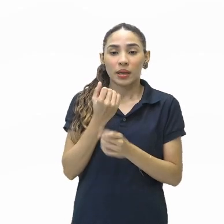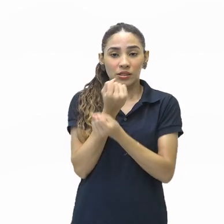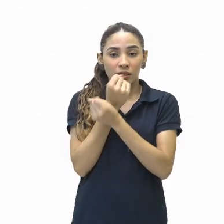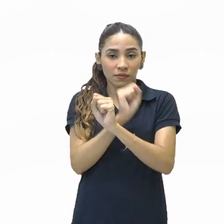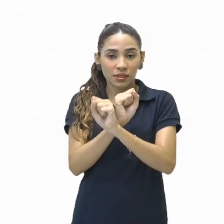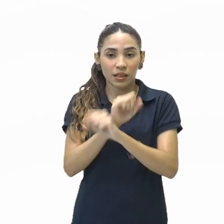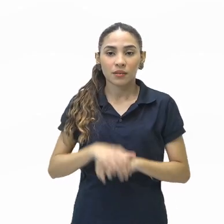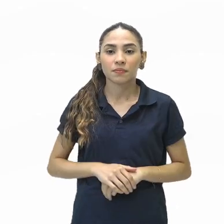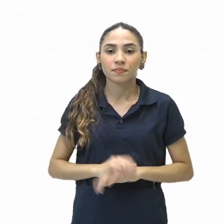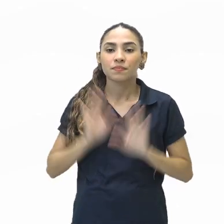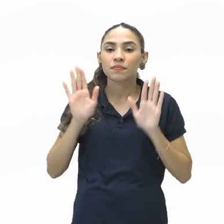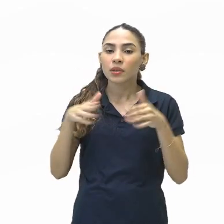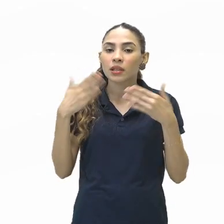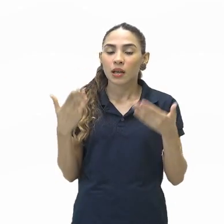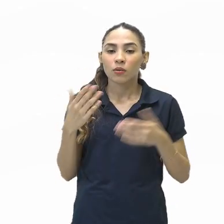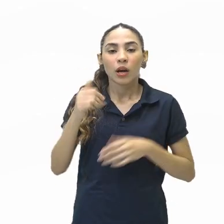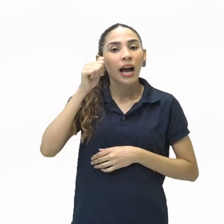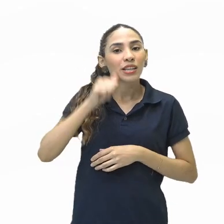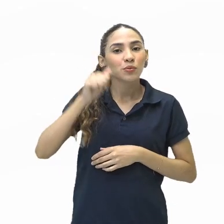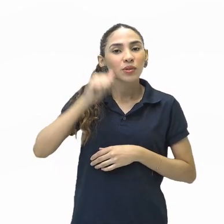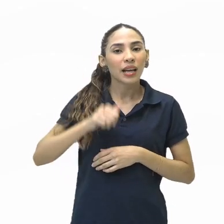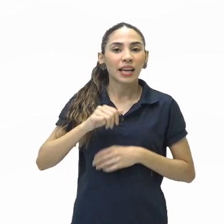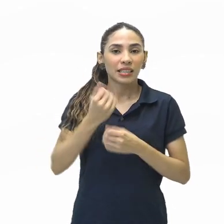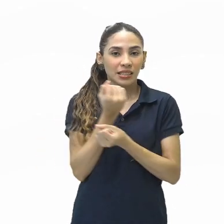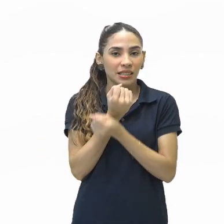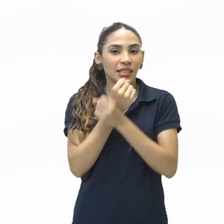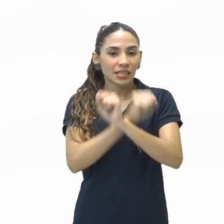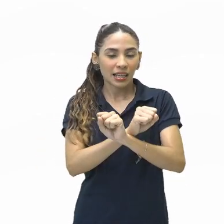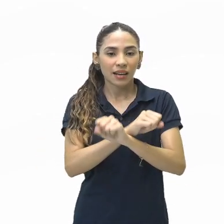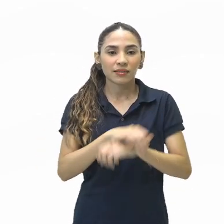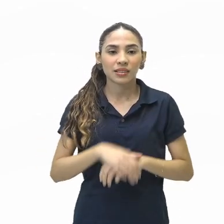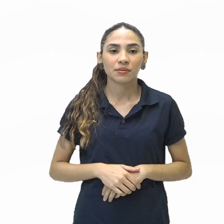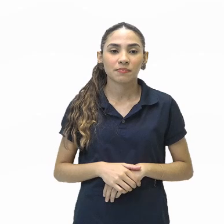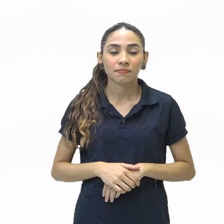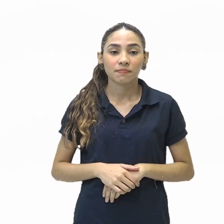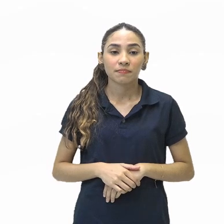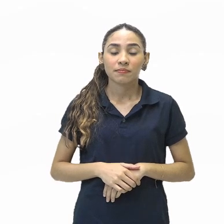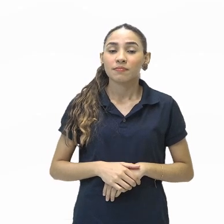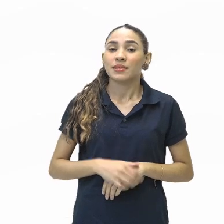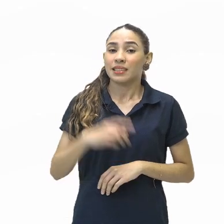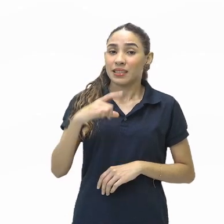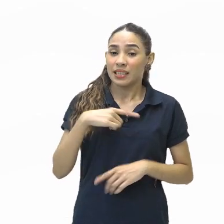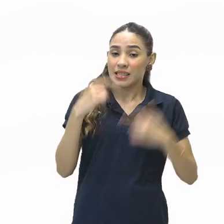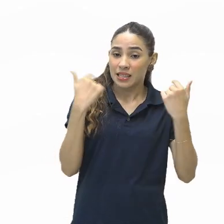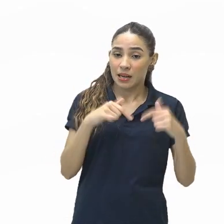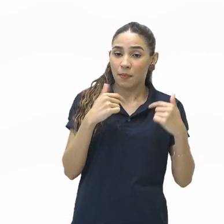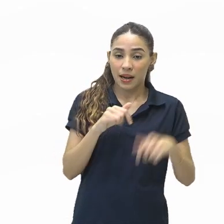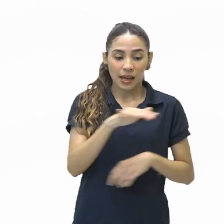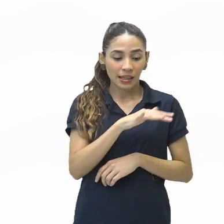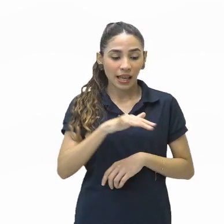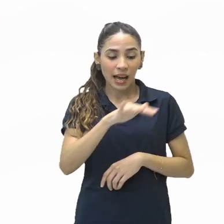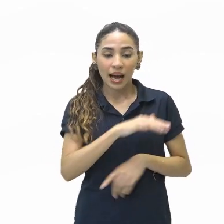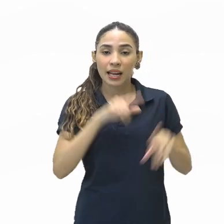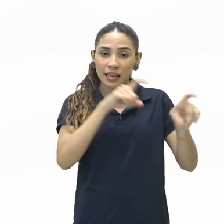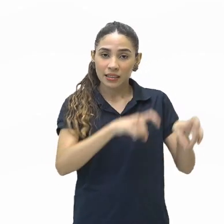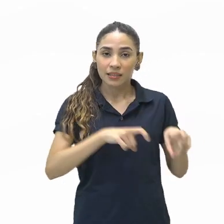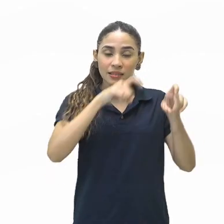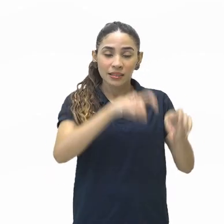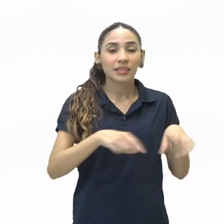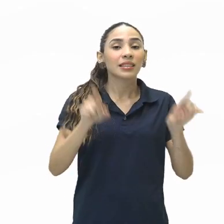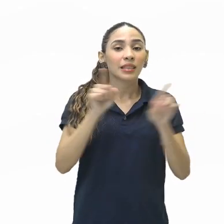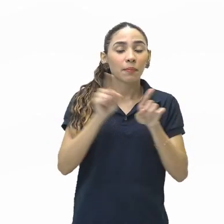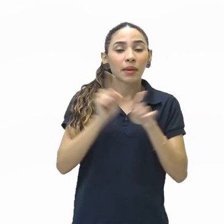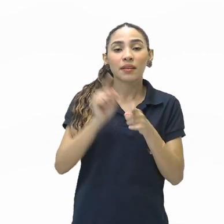escravizado. Então, já as mulheres escravizadas, além de trabalhar nos campos e engenhos, também